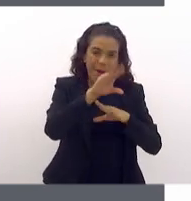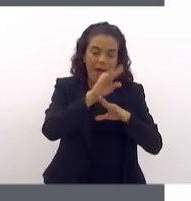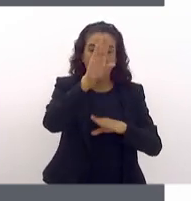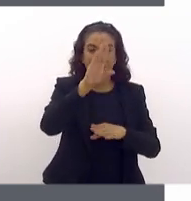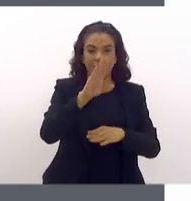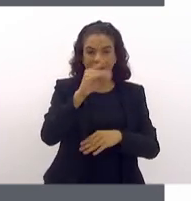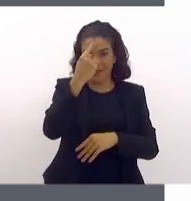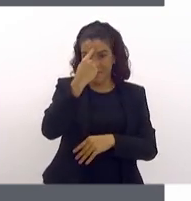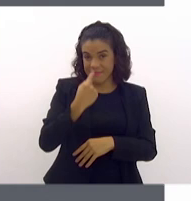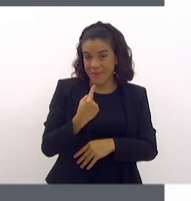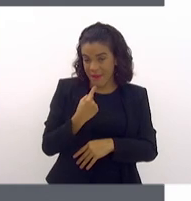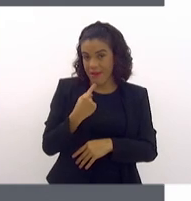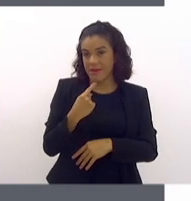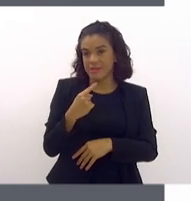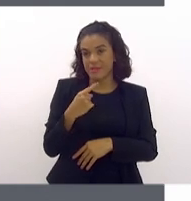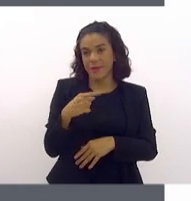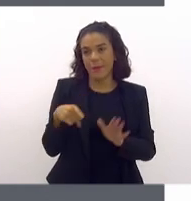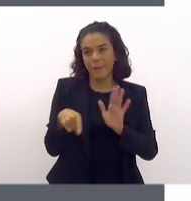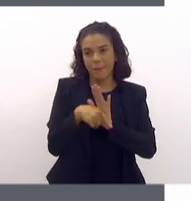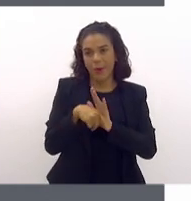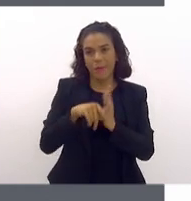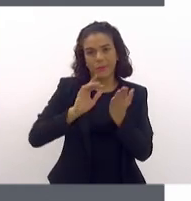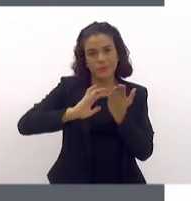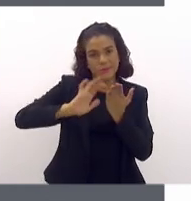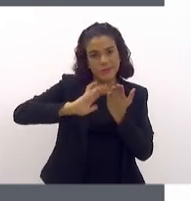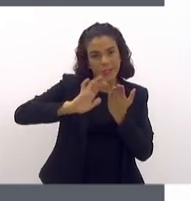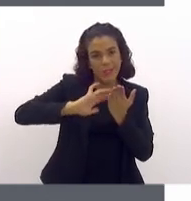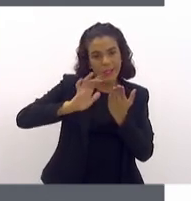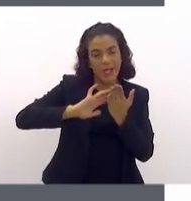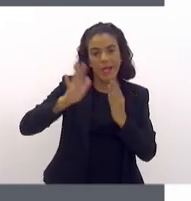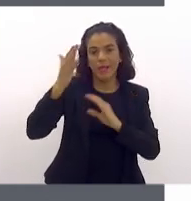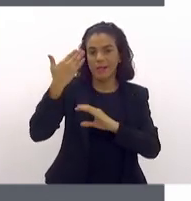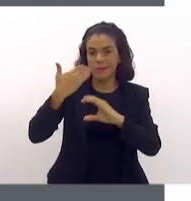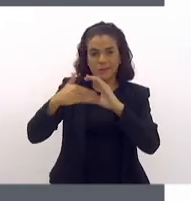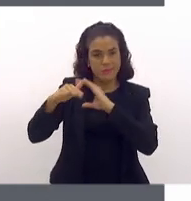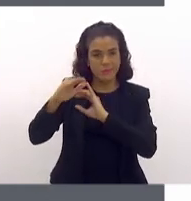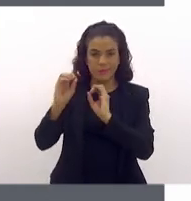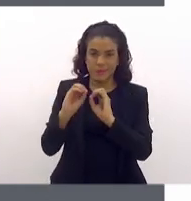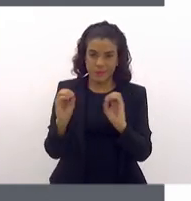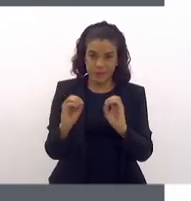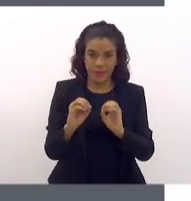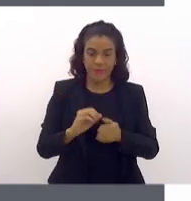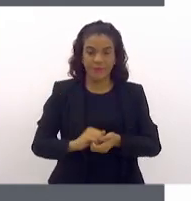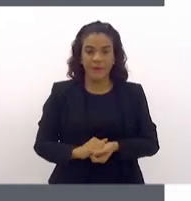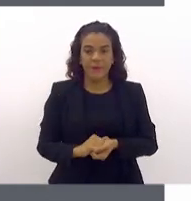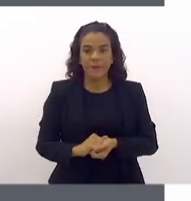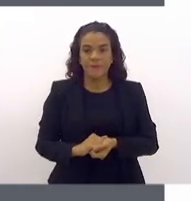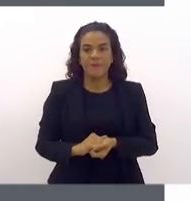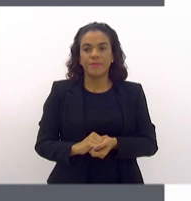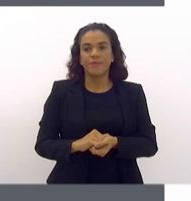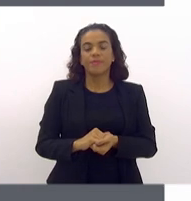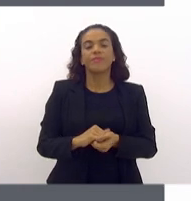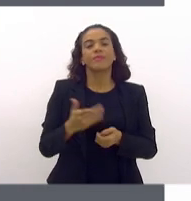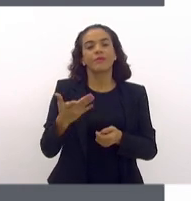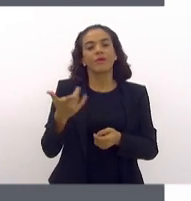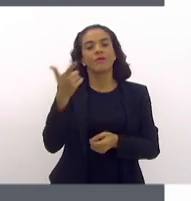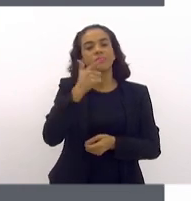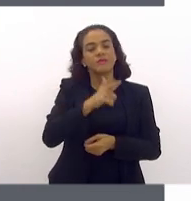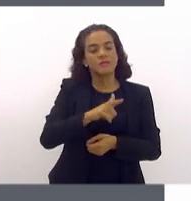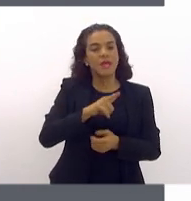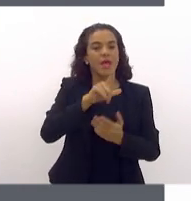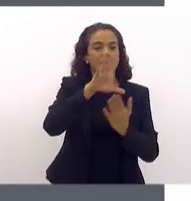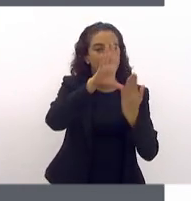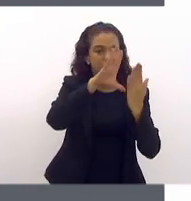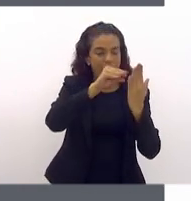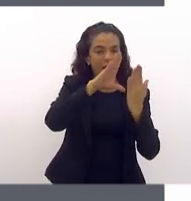no aplicativo, no dispositivo dela, ela não tem que enviar isso para a plataforma. Mas aí se consegue fazer uma impressão digital